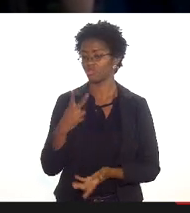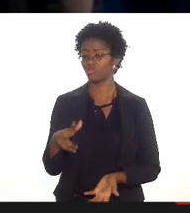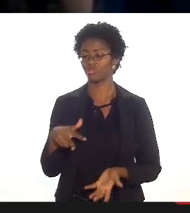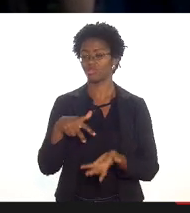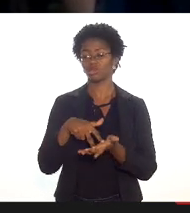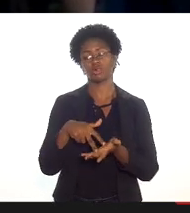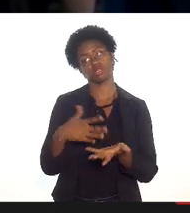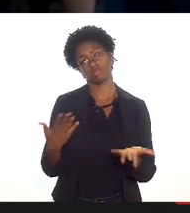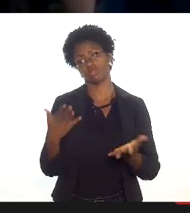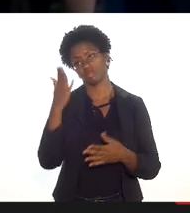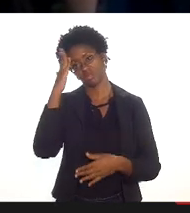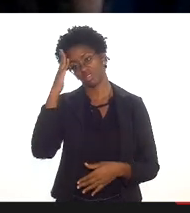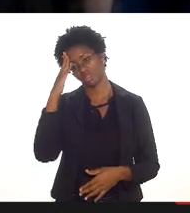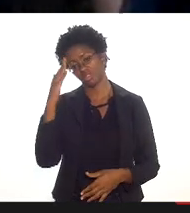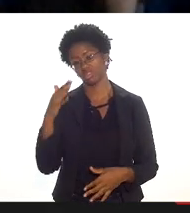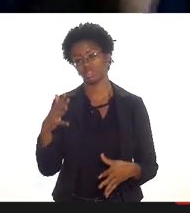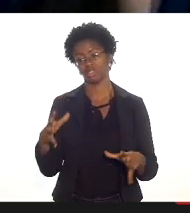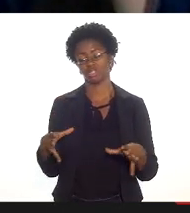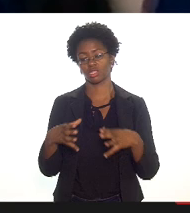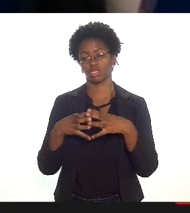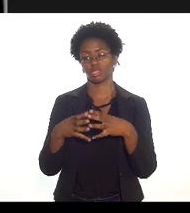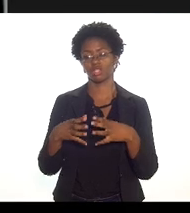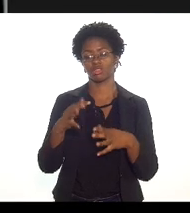que a pauta é a rede federal.